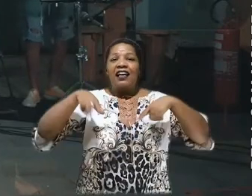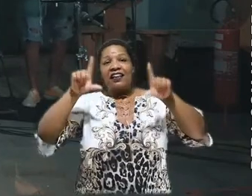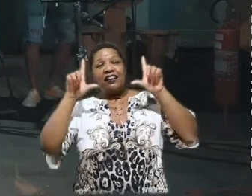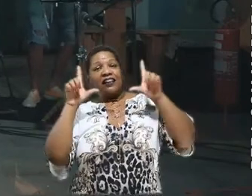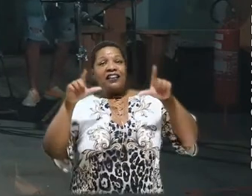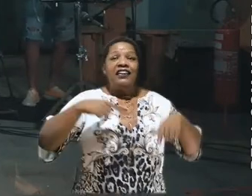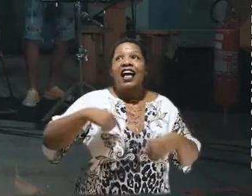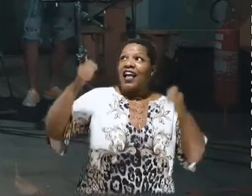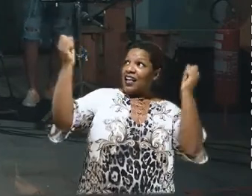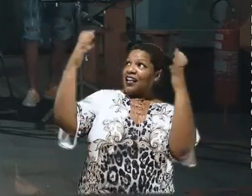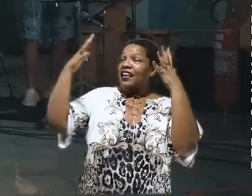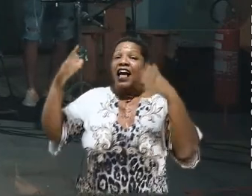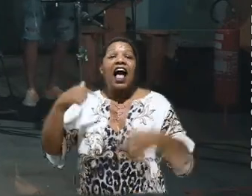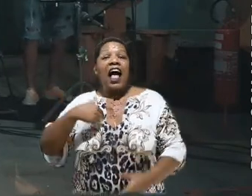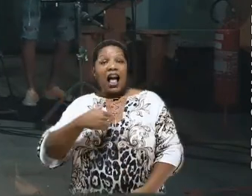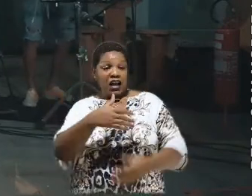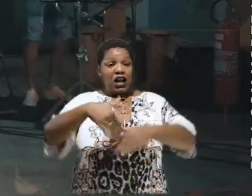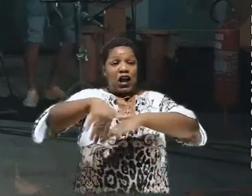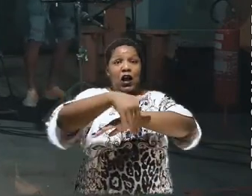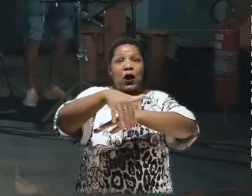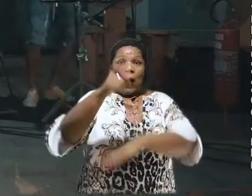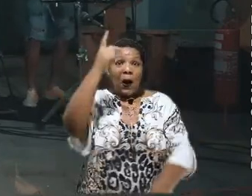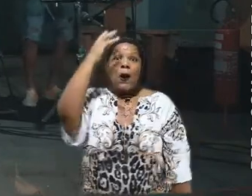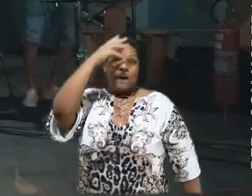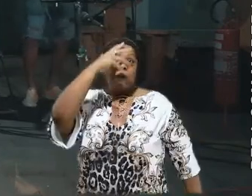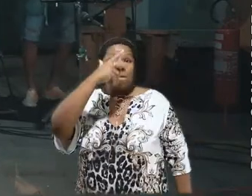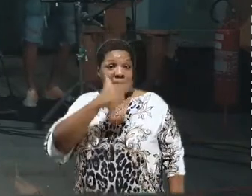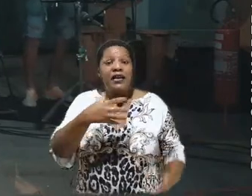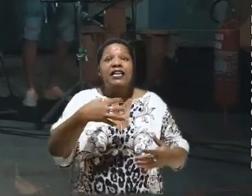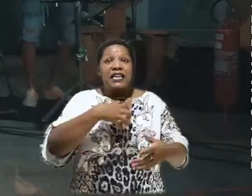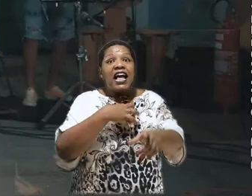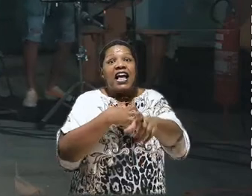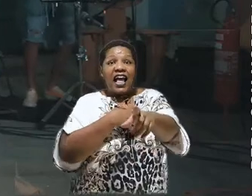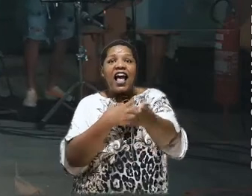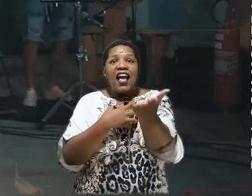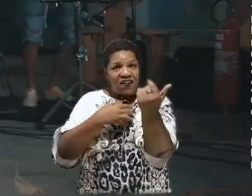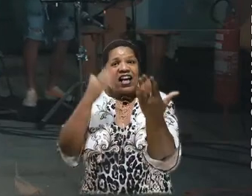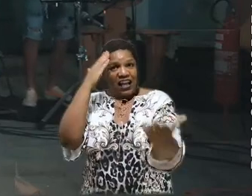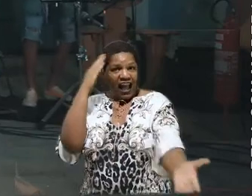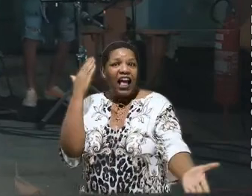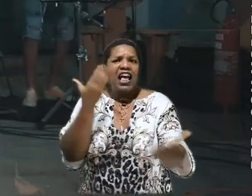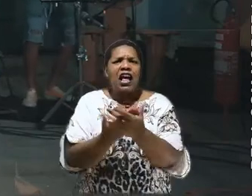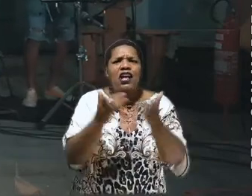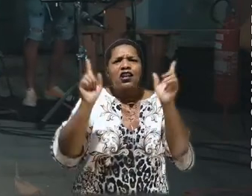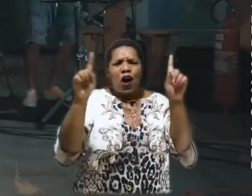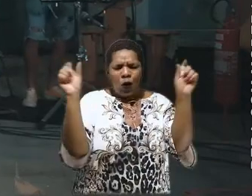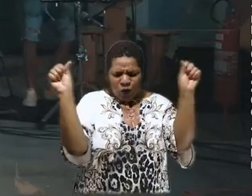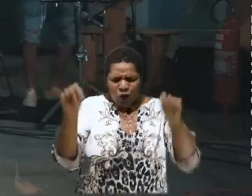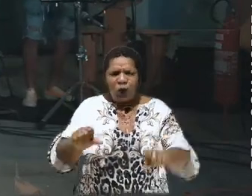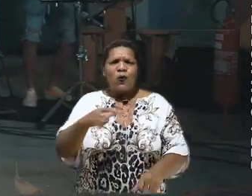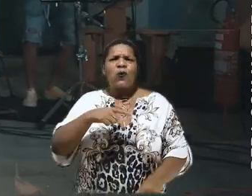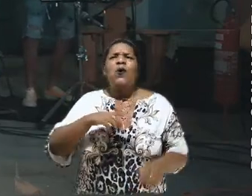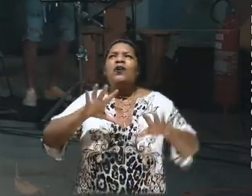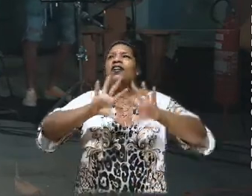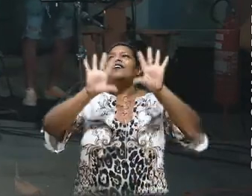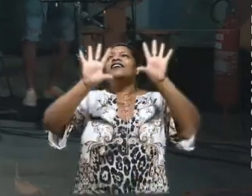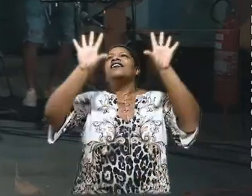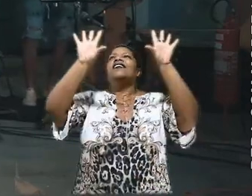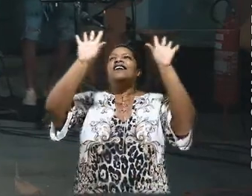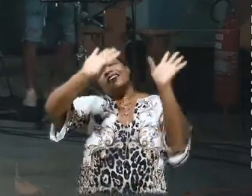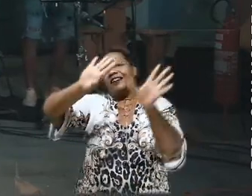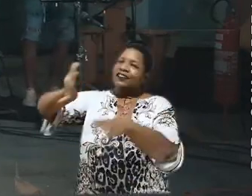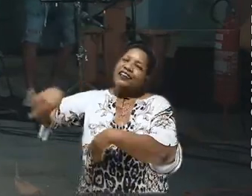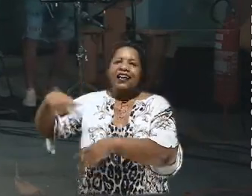condição brilho de almoçar na ficha eu acredito que você